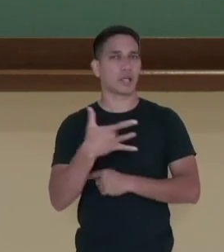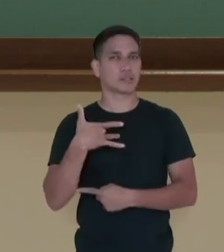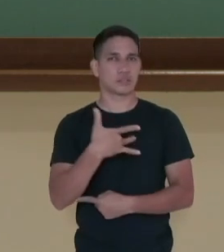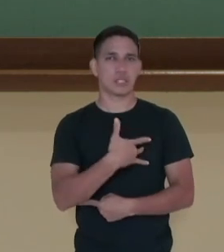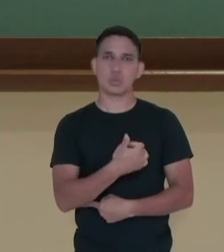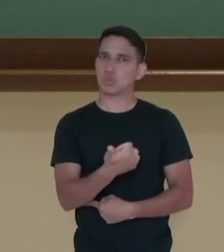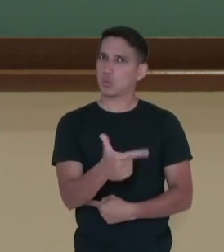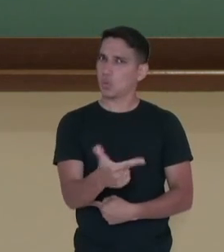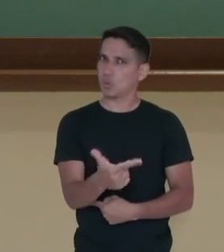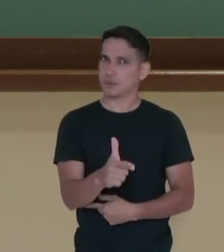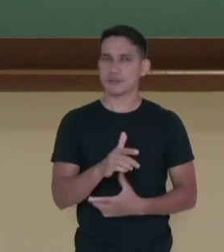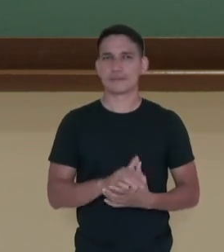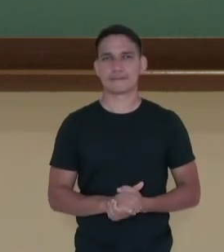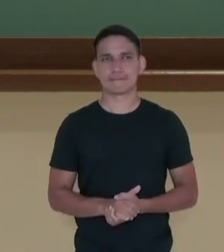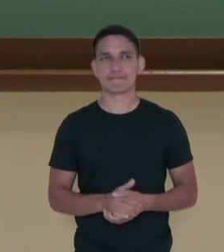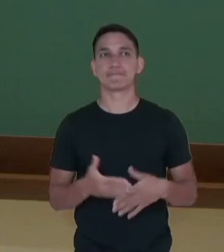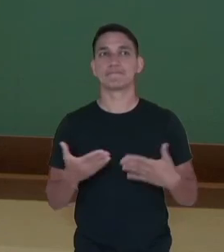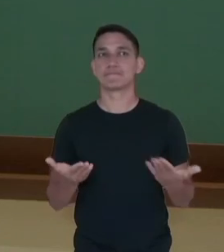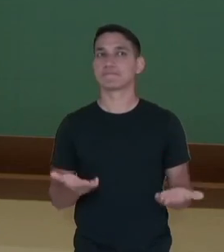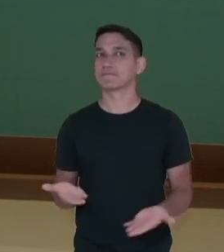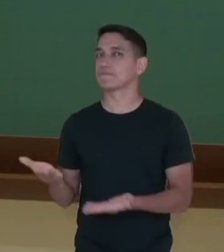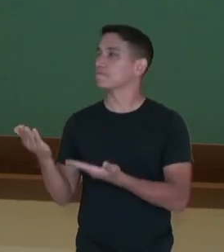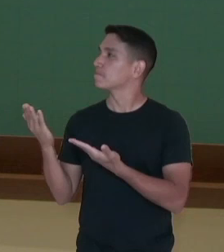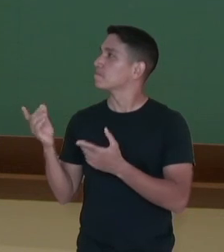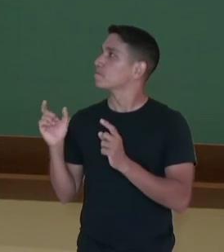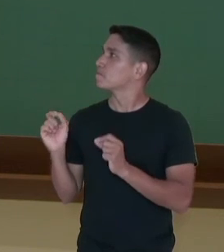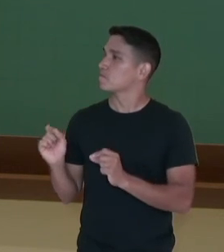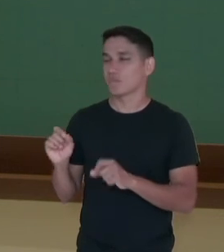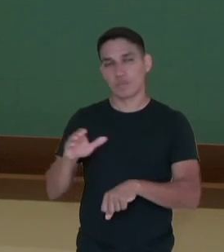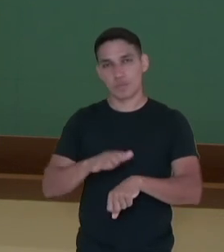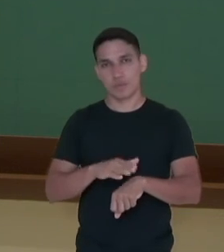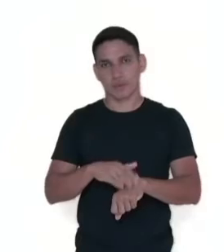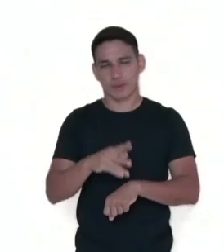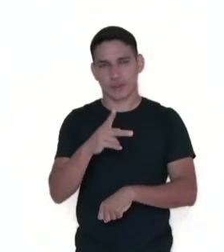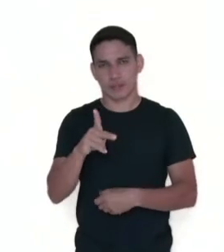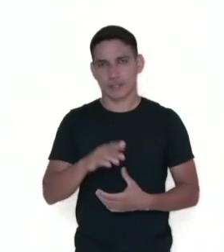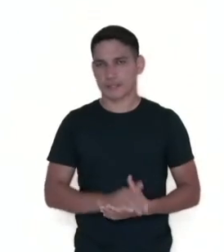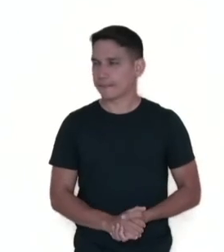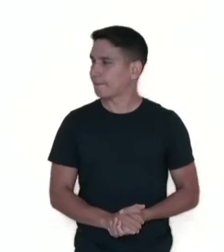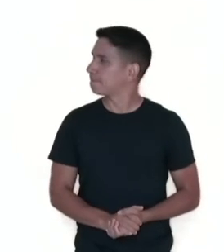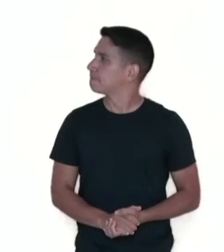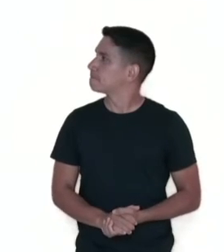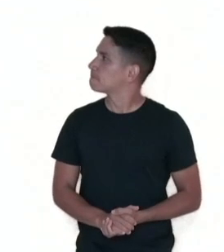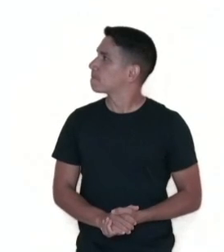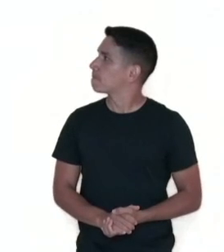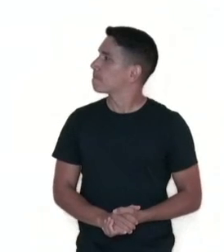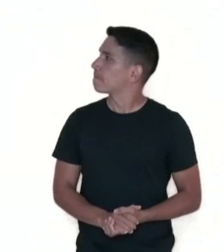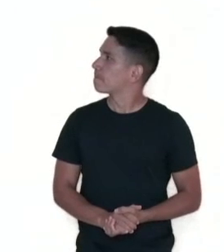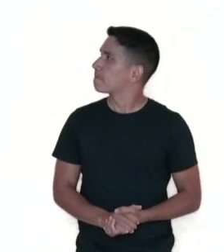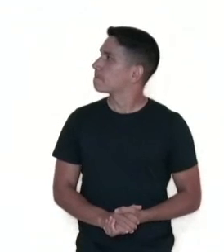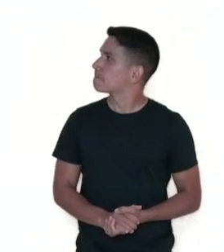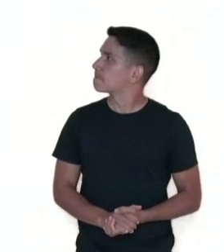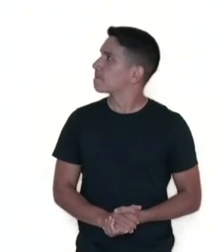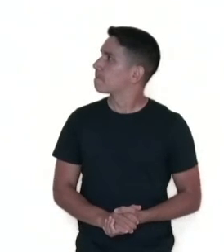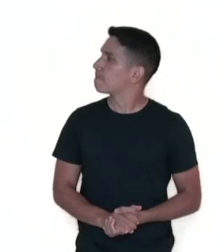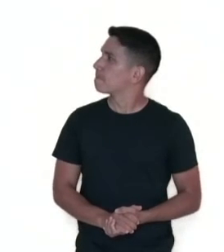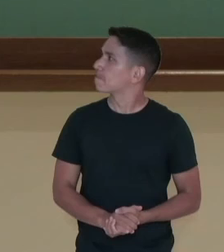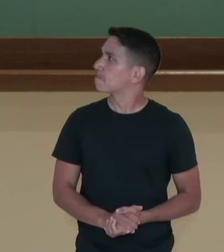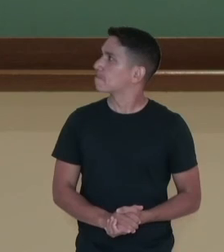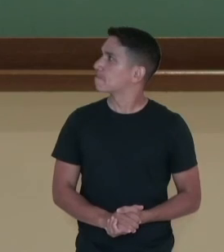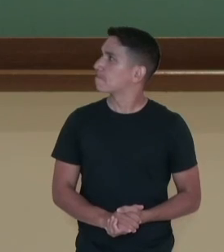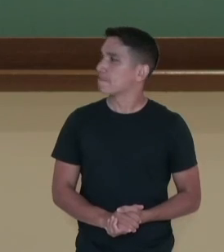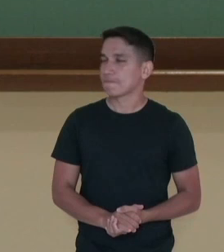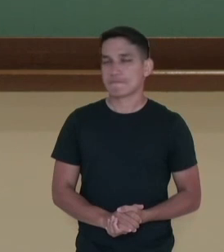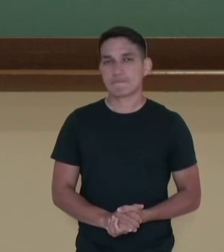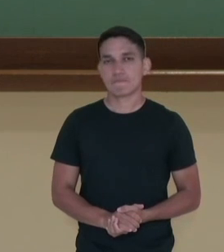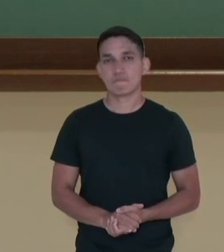vida, tá? Pessoal, ó, a hora te toca a ti. Que tal produzir um folheto sobre hábitos saudáveis?